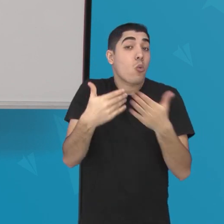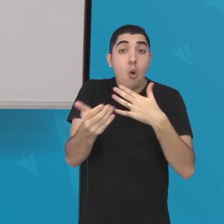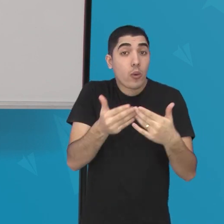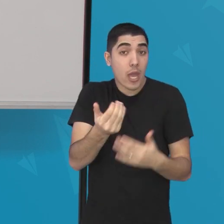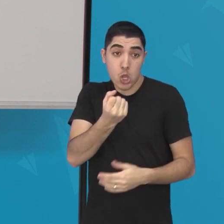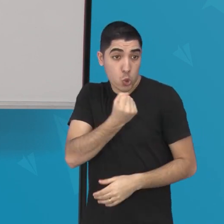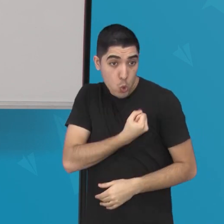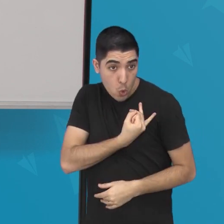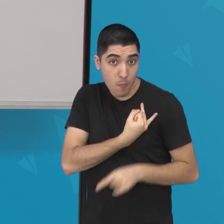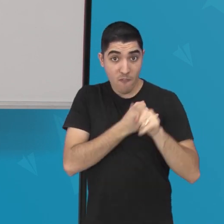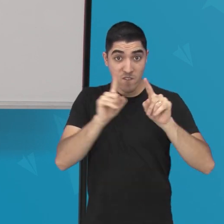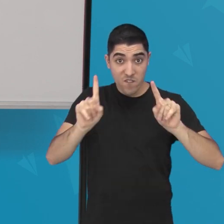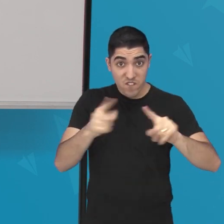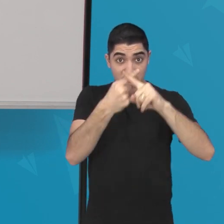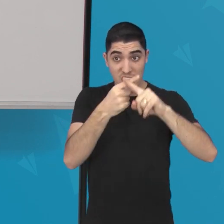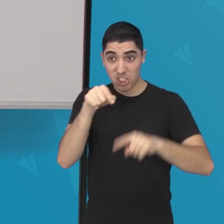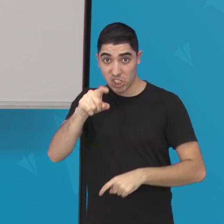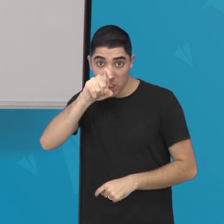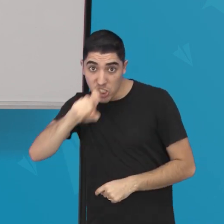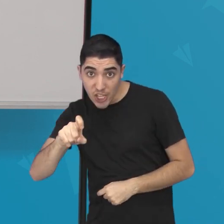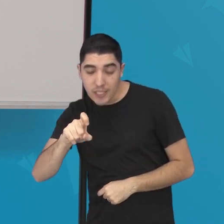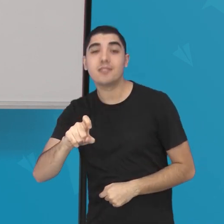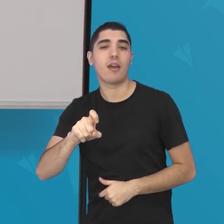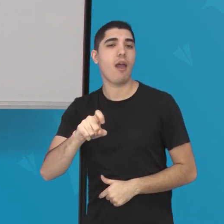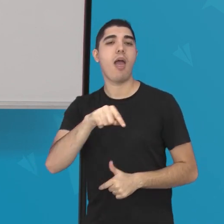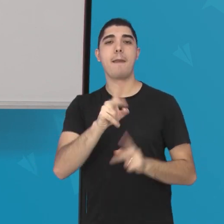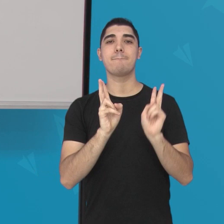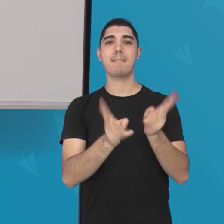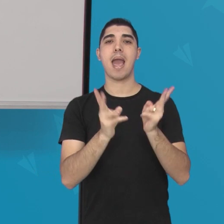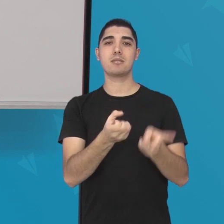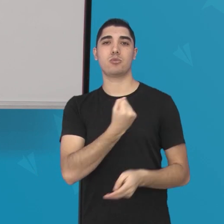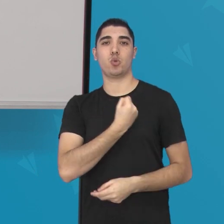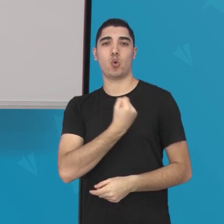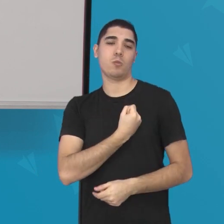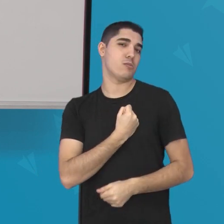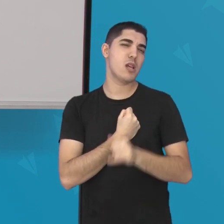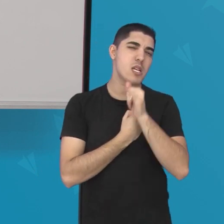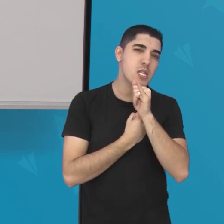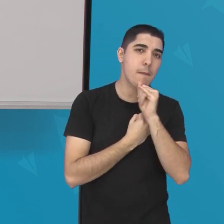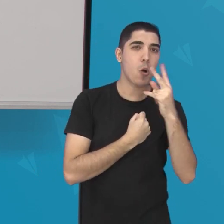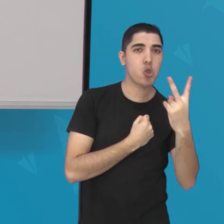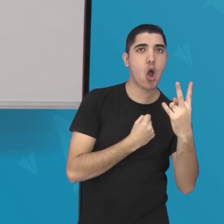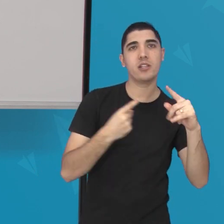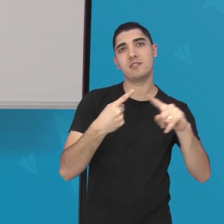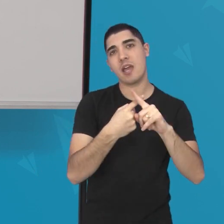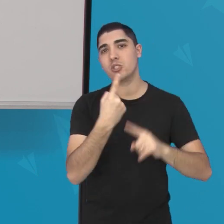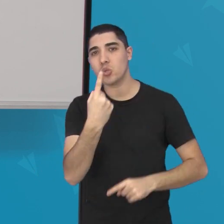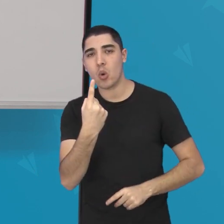mesmo. Então, por isso que aqui, ó, ele não está escrito aqui,